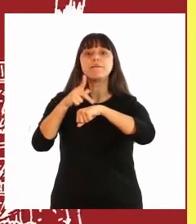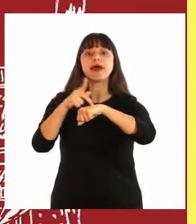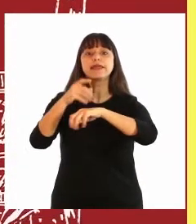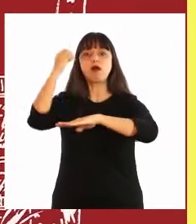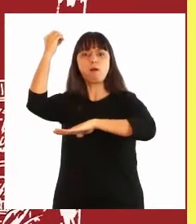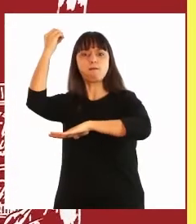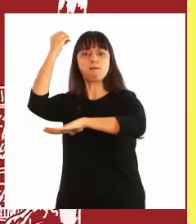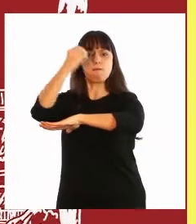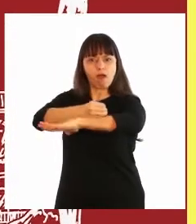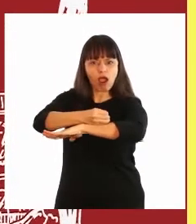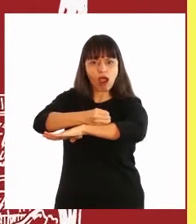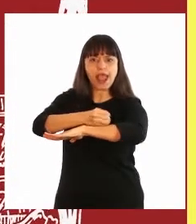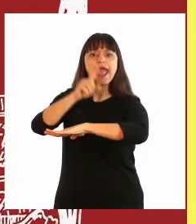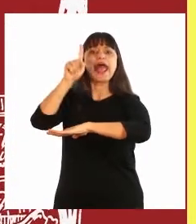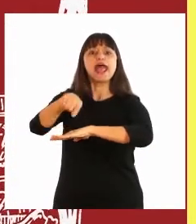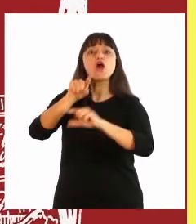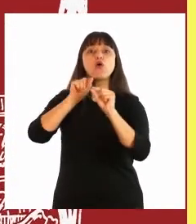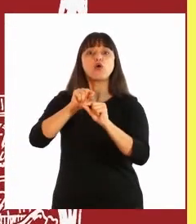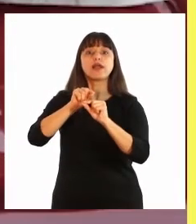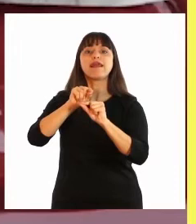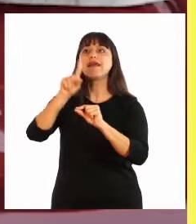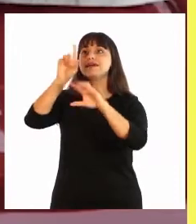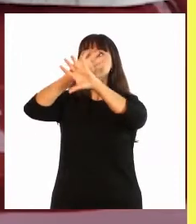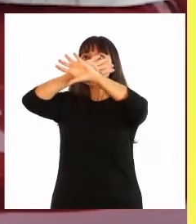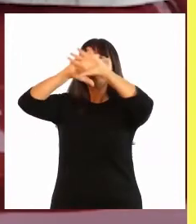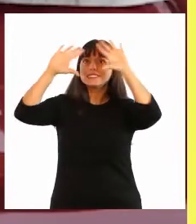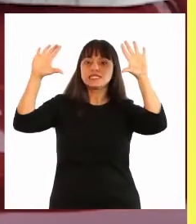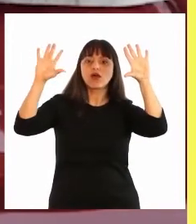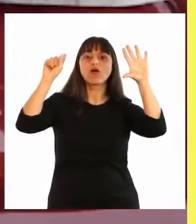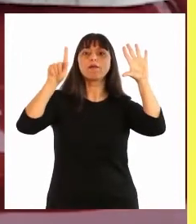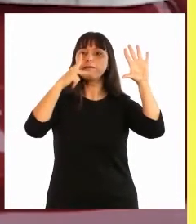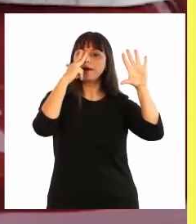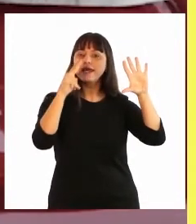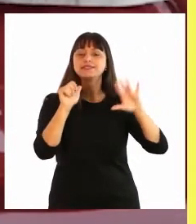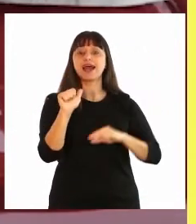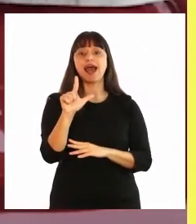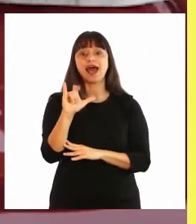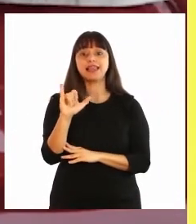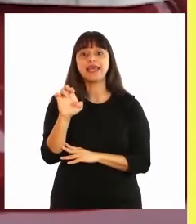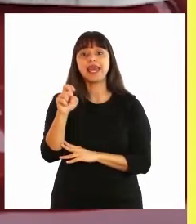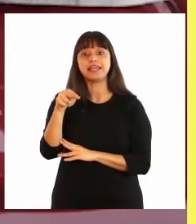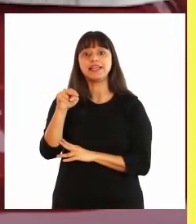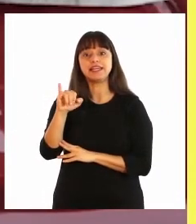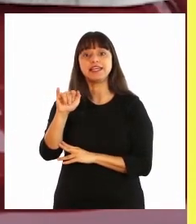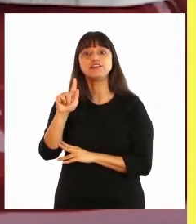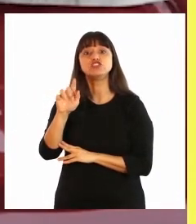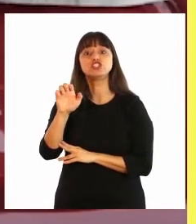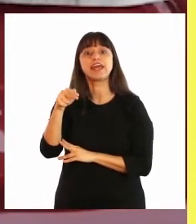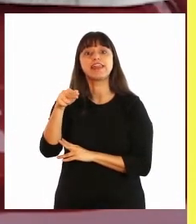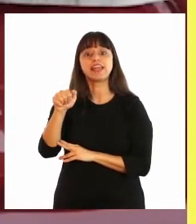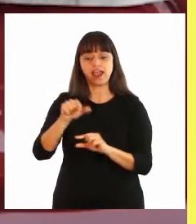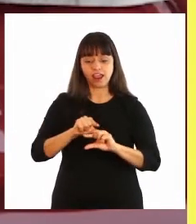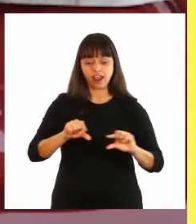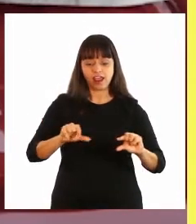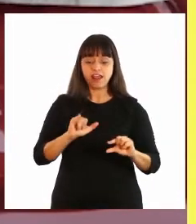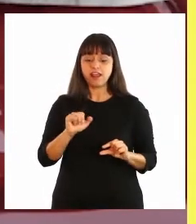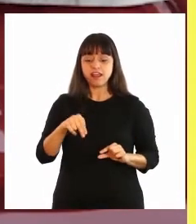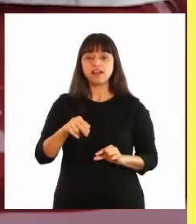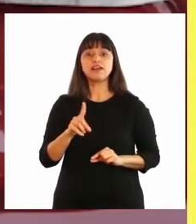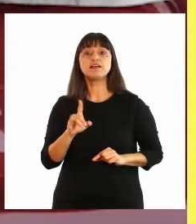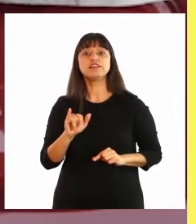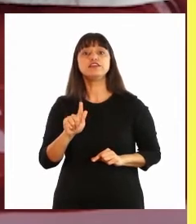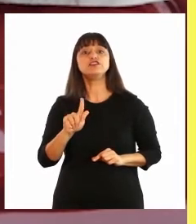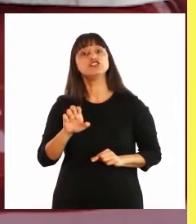encontro alienígena e indígena, esses dois universos se aproximando dentro do museu em chamas. E